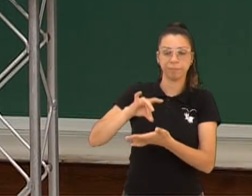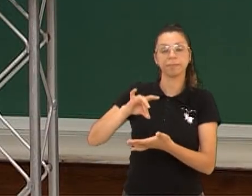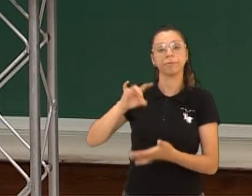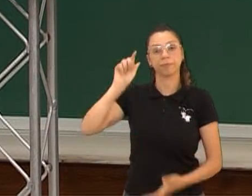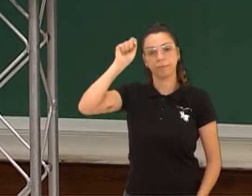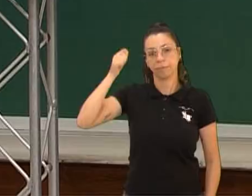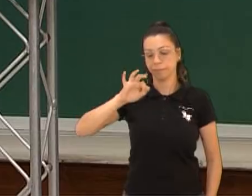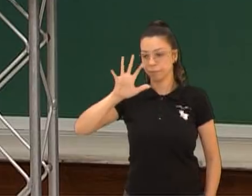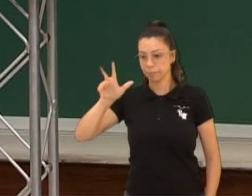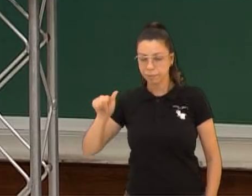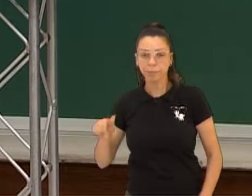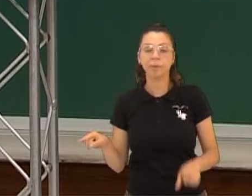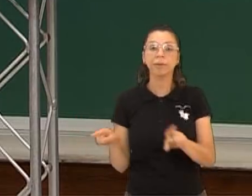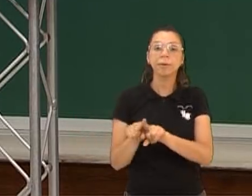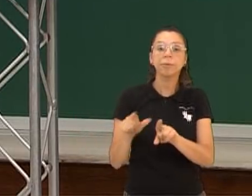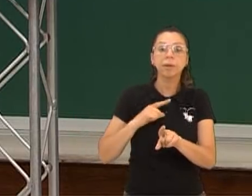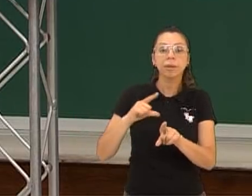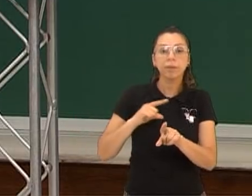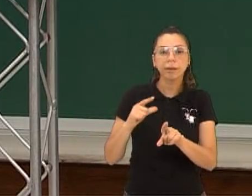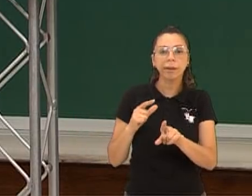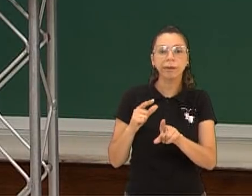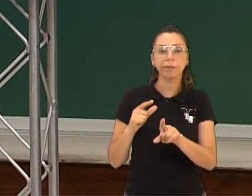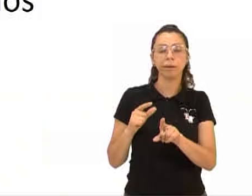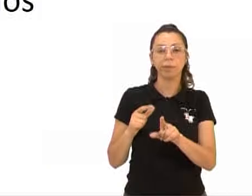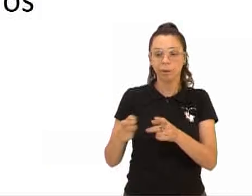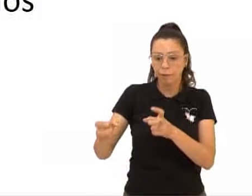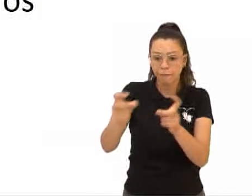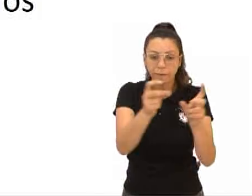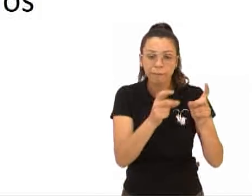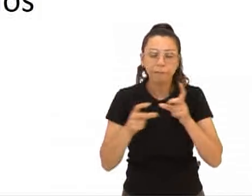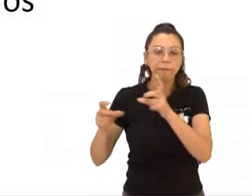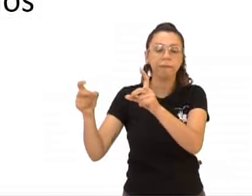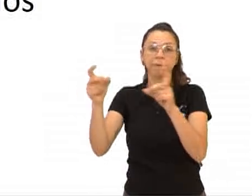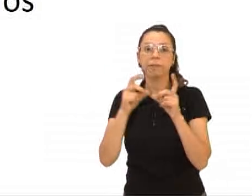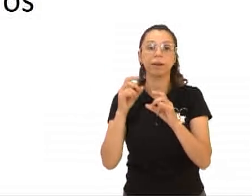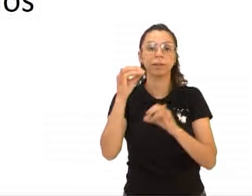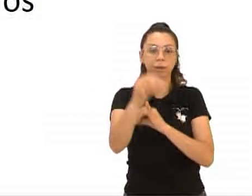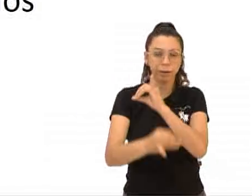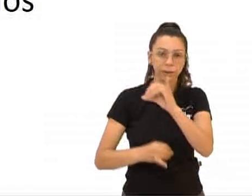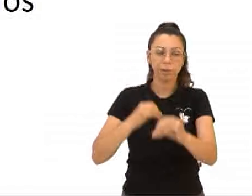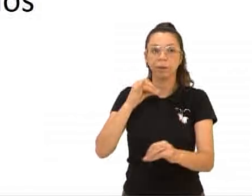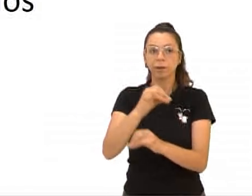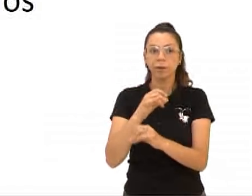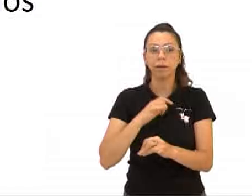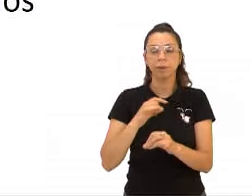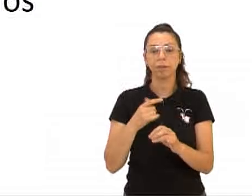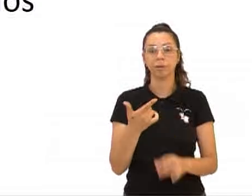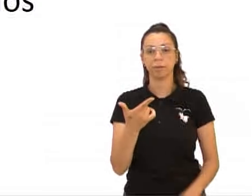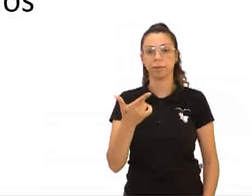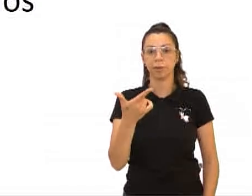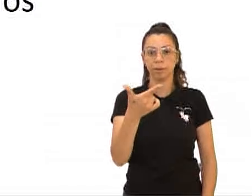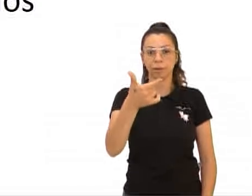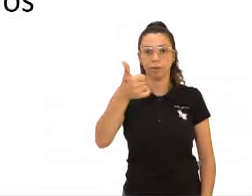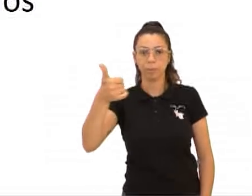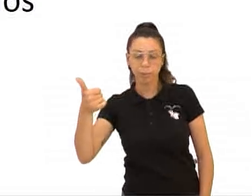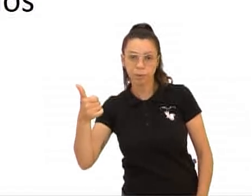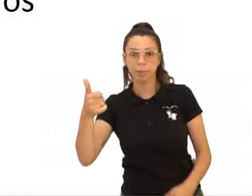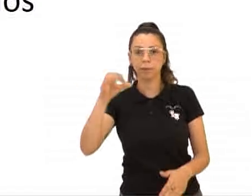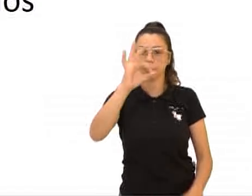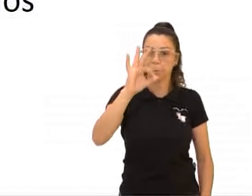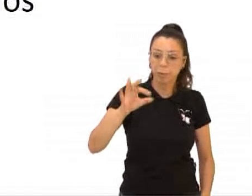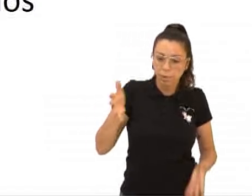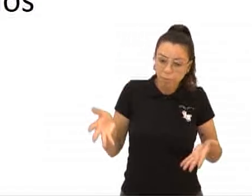eletrônico, ó, pra vocês terem uma ideia, está em 6º lugar lá na economia africana, colabora aí com 12% da economia,